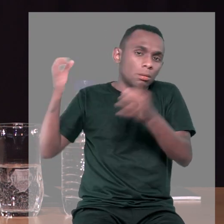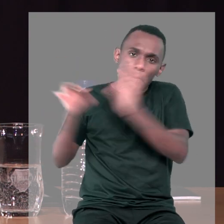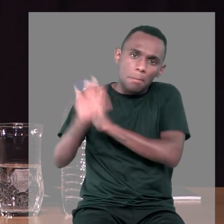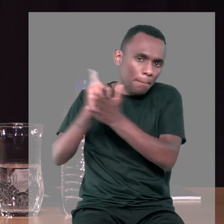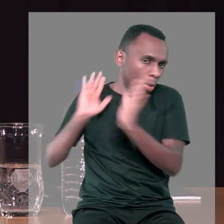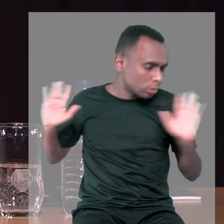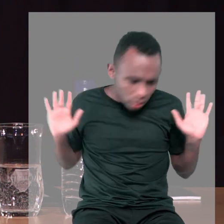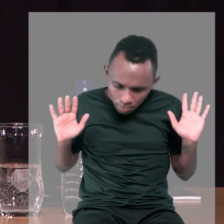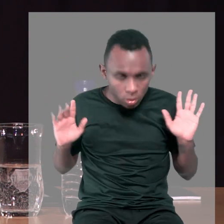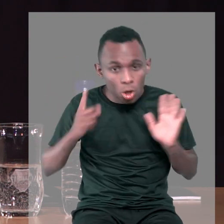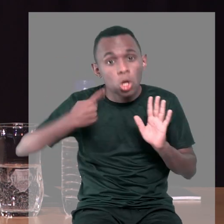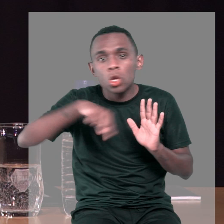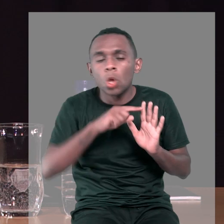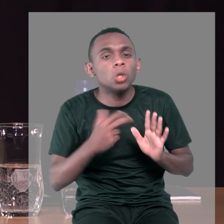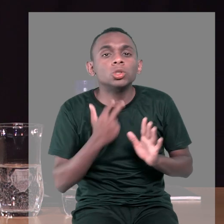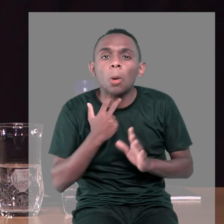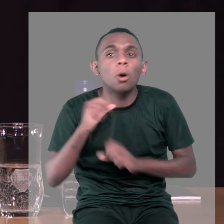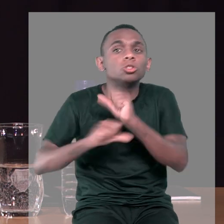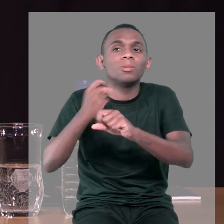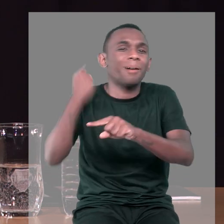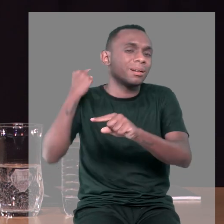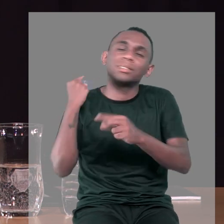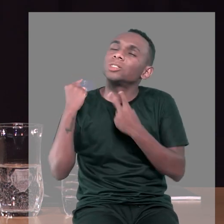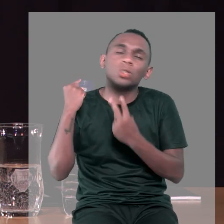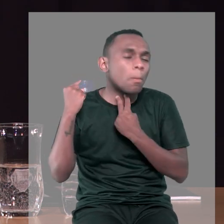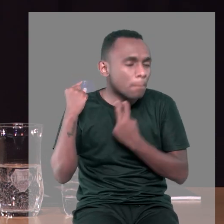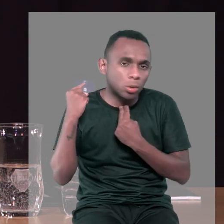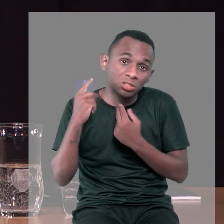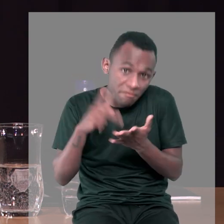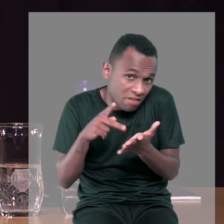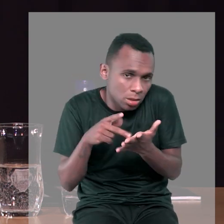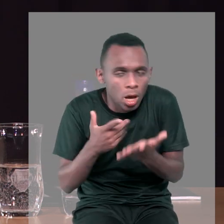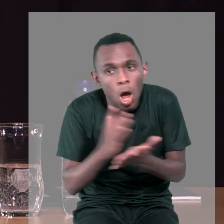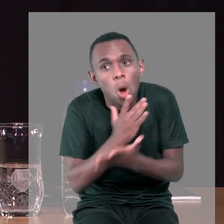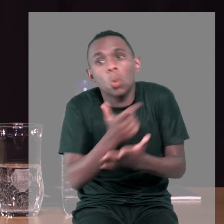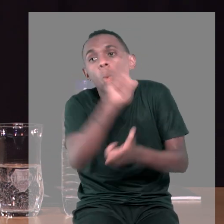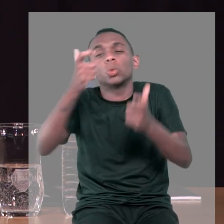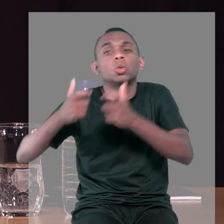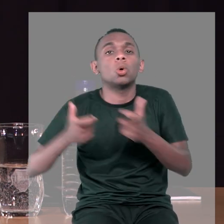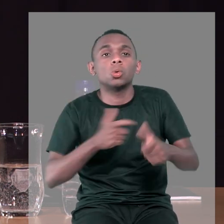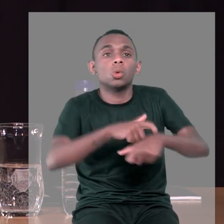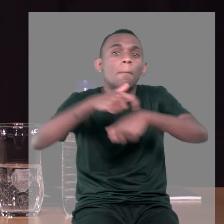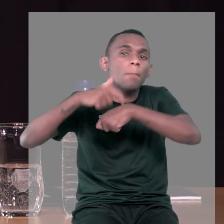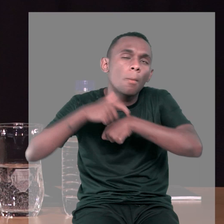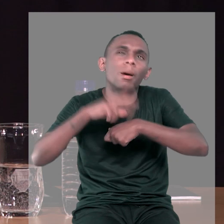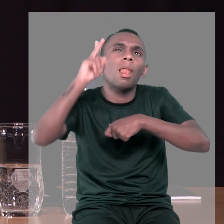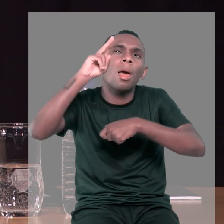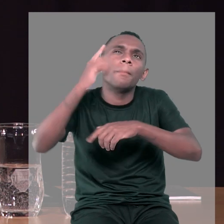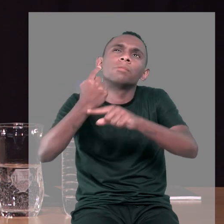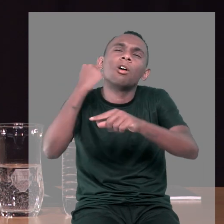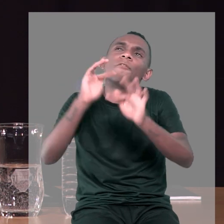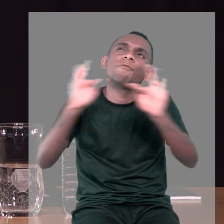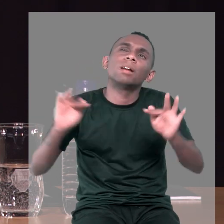do Faulkner, que se chama Requiem para uma freira. Uma frase em que um personagem